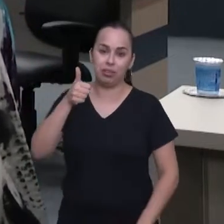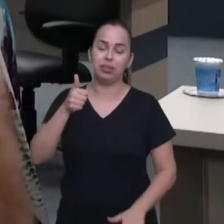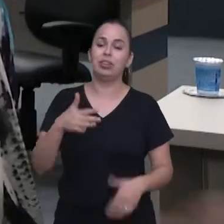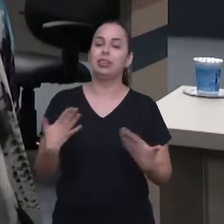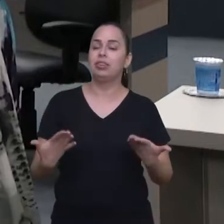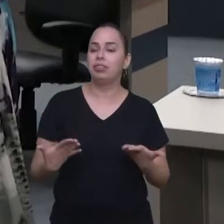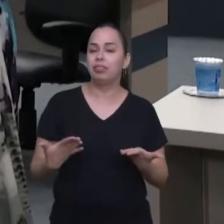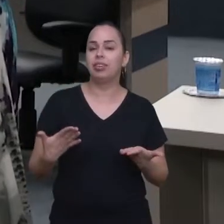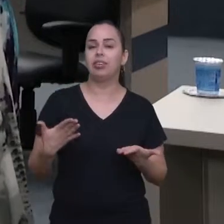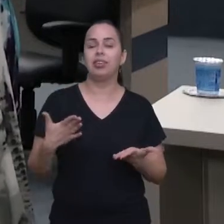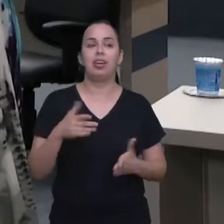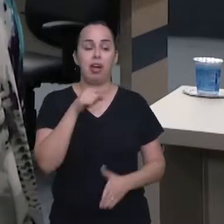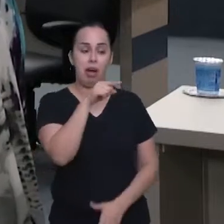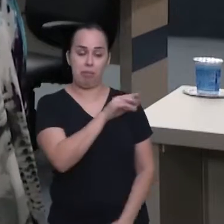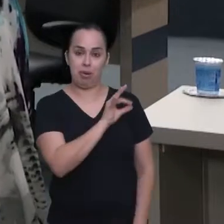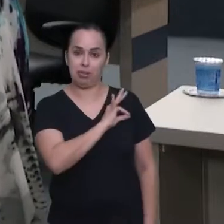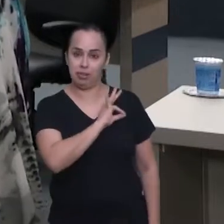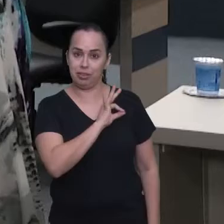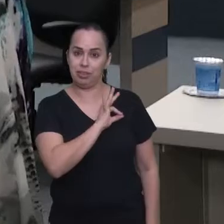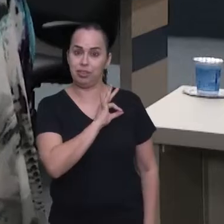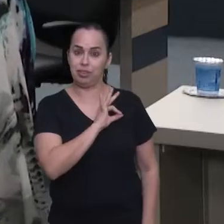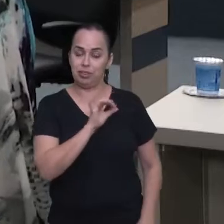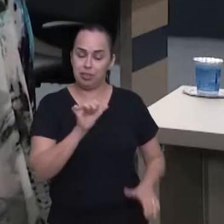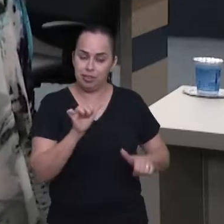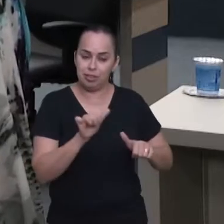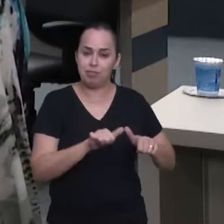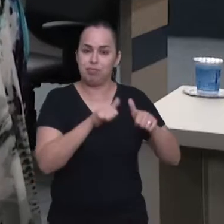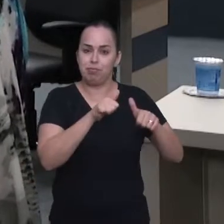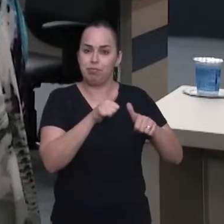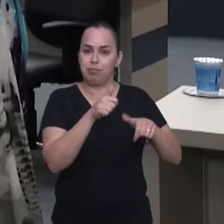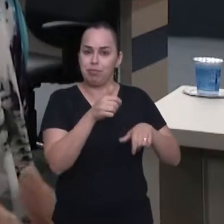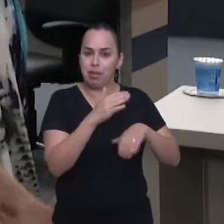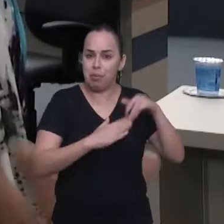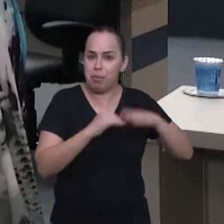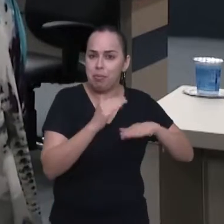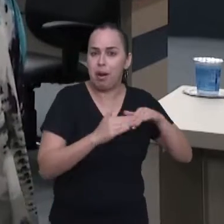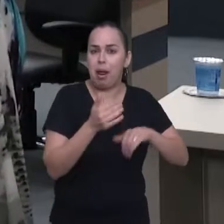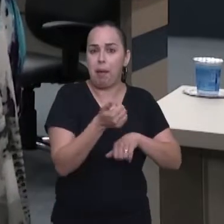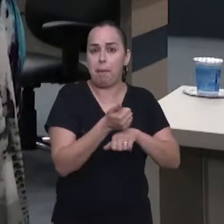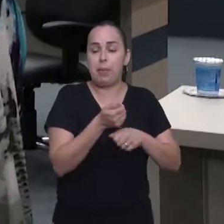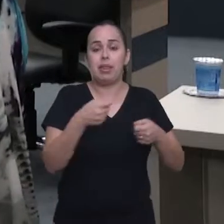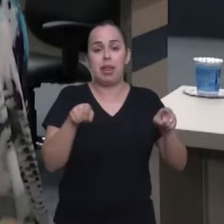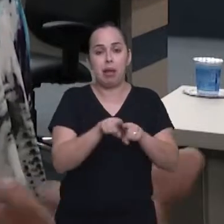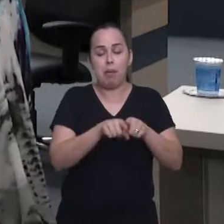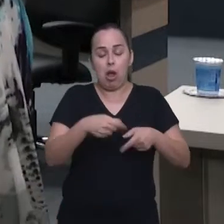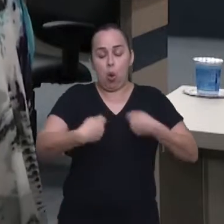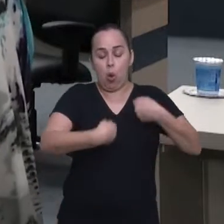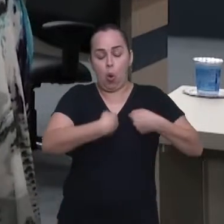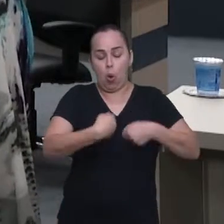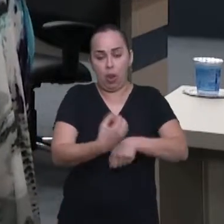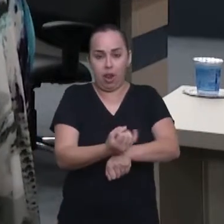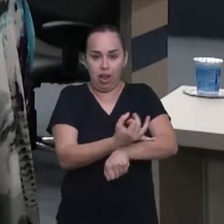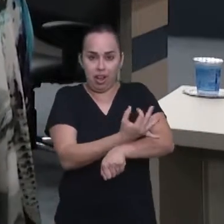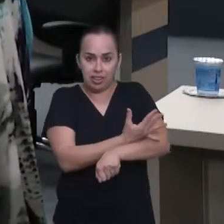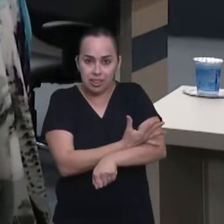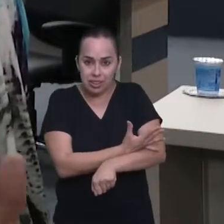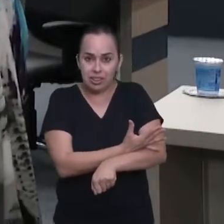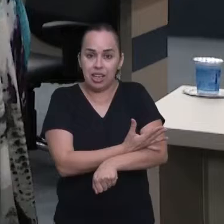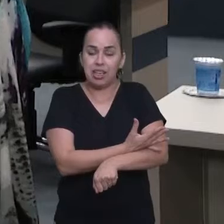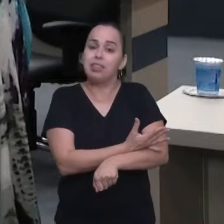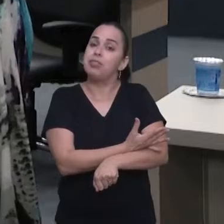A GCM vai estar mais preparado, vai ter mais controle emocional sobre os seus